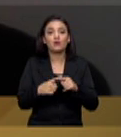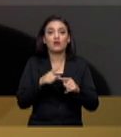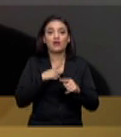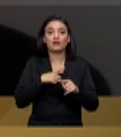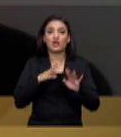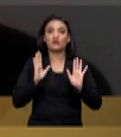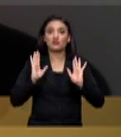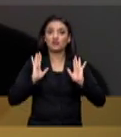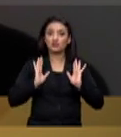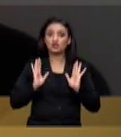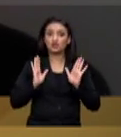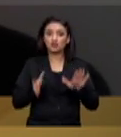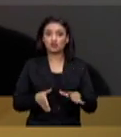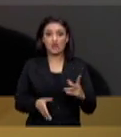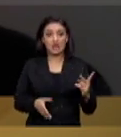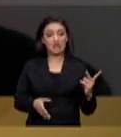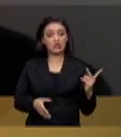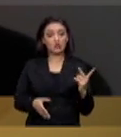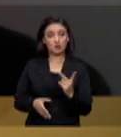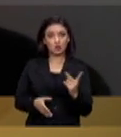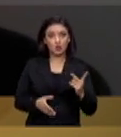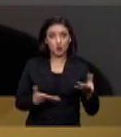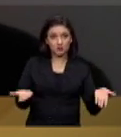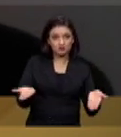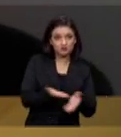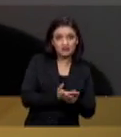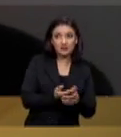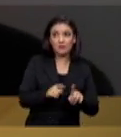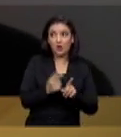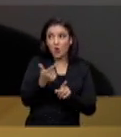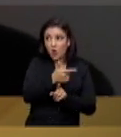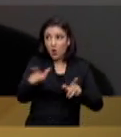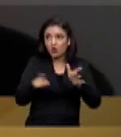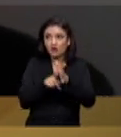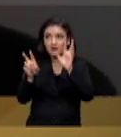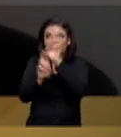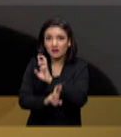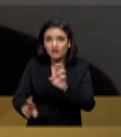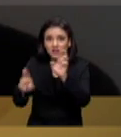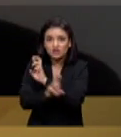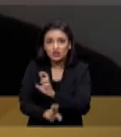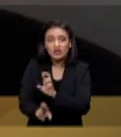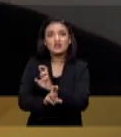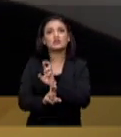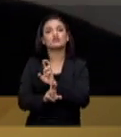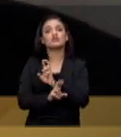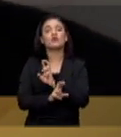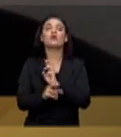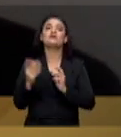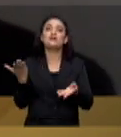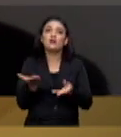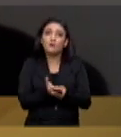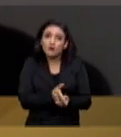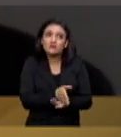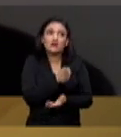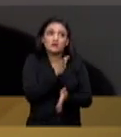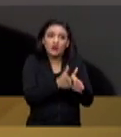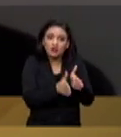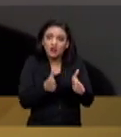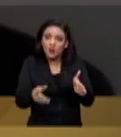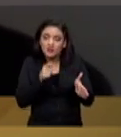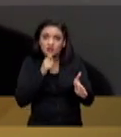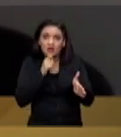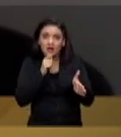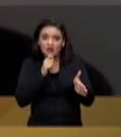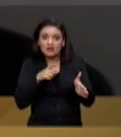conexão instrumental com outras investigações e ações penais ali em trâmite, ou ainda da